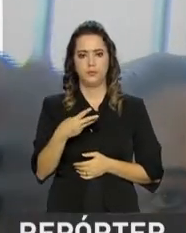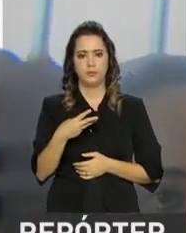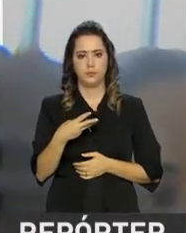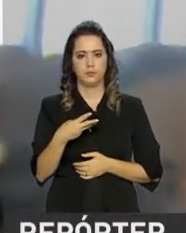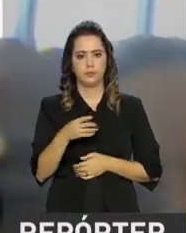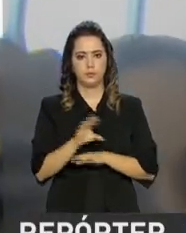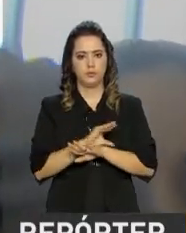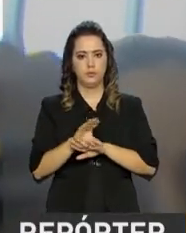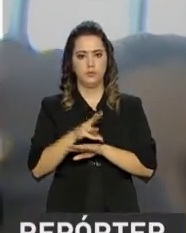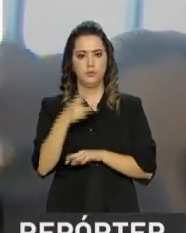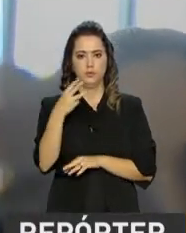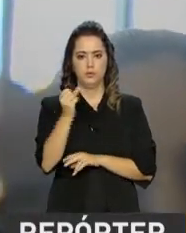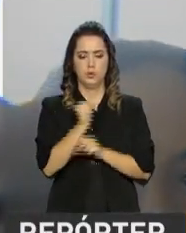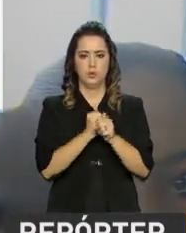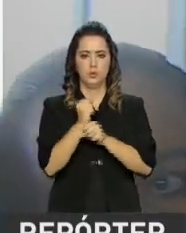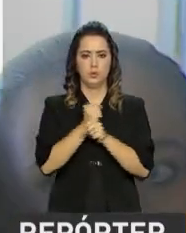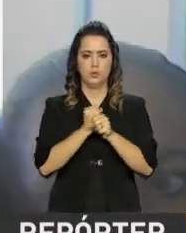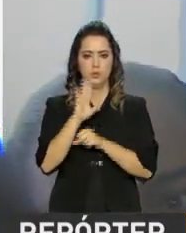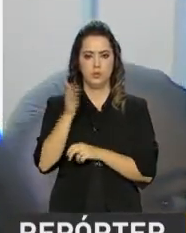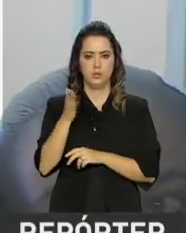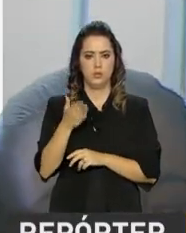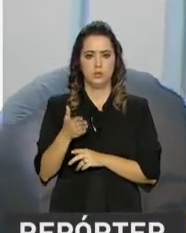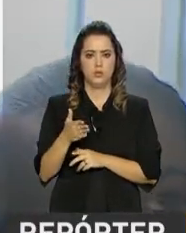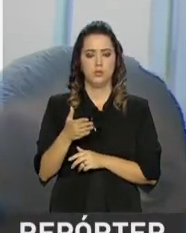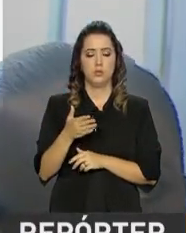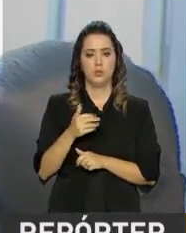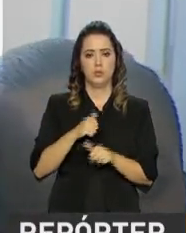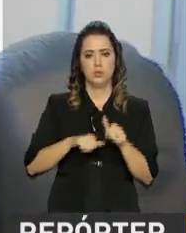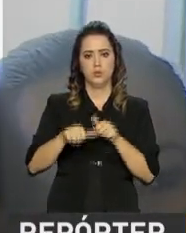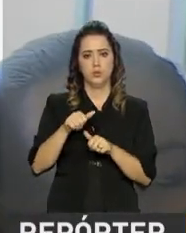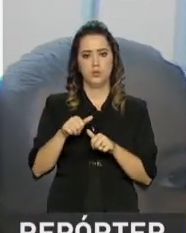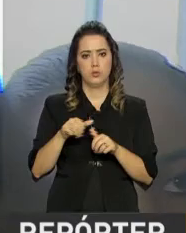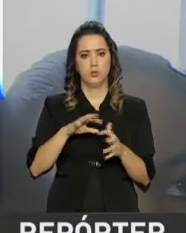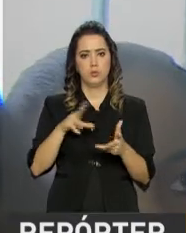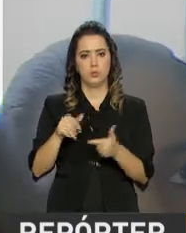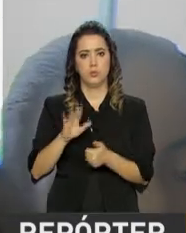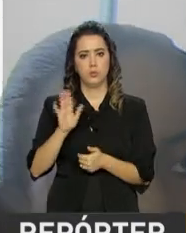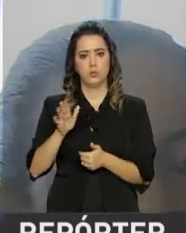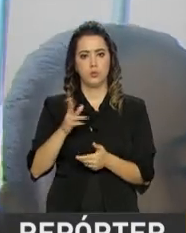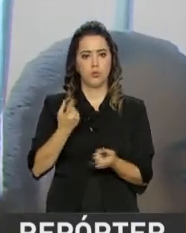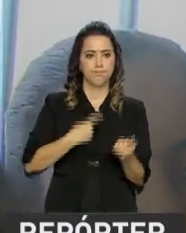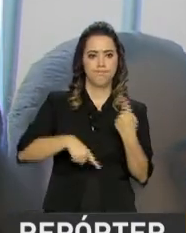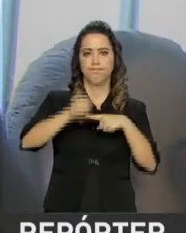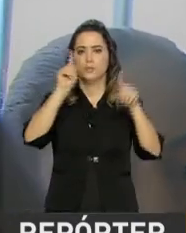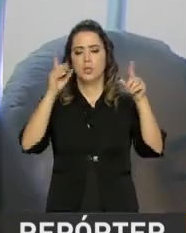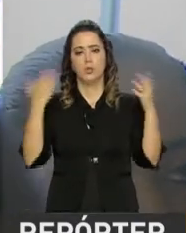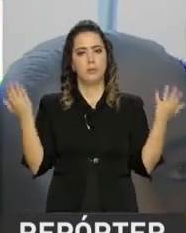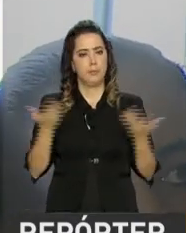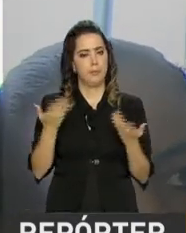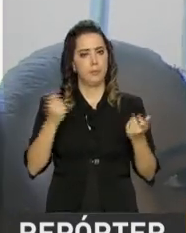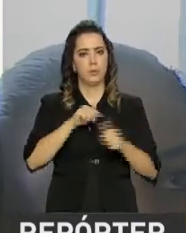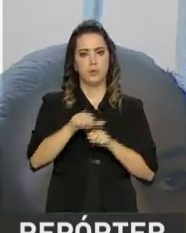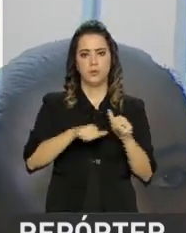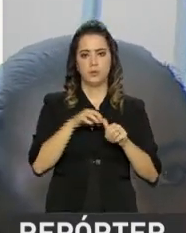o mundo que ela em face do qual ela foi escrita já acabou é outro o mundo de hoje então nós vamos atualizar todo esse critério